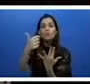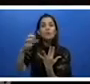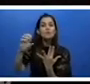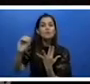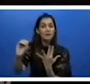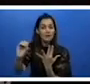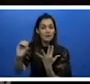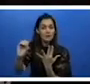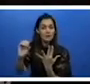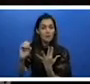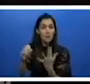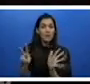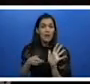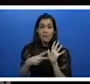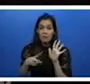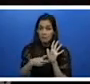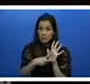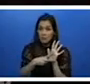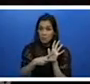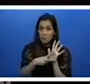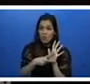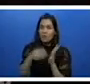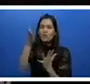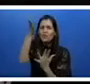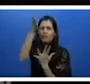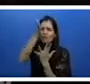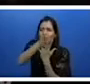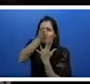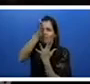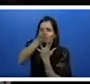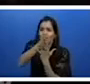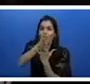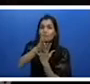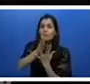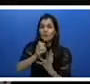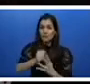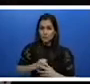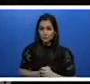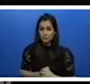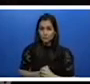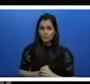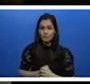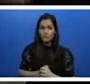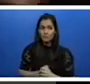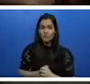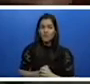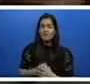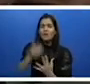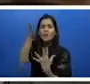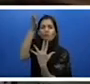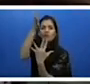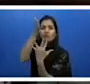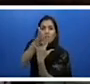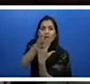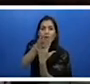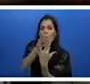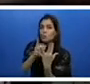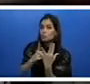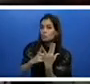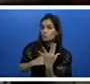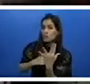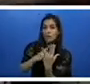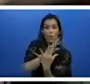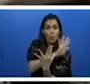conceito entre. Entre é o que está no meio. O meio, ele não vai pegar nem o